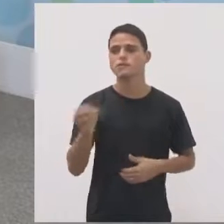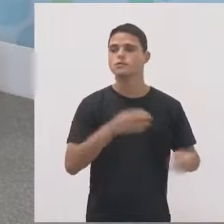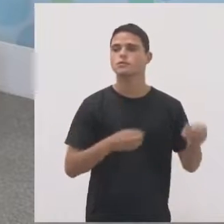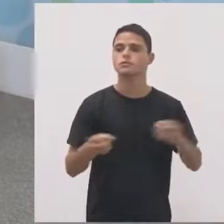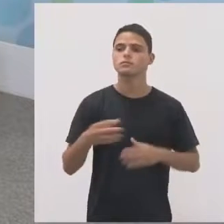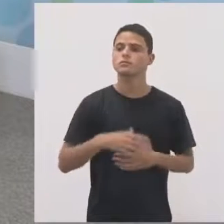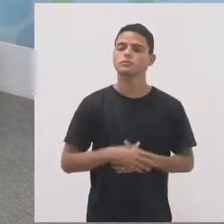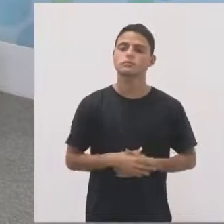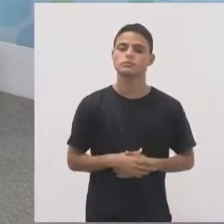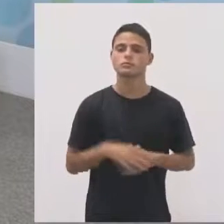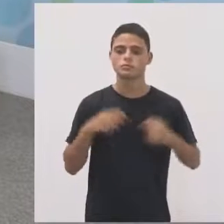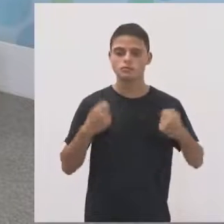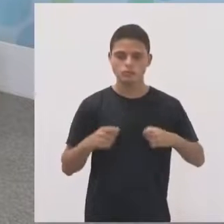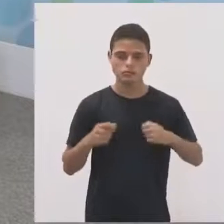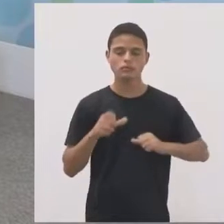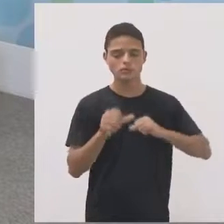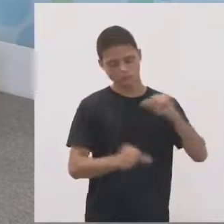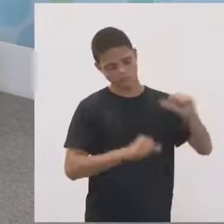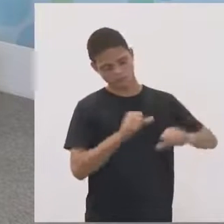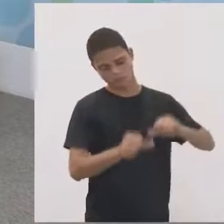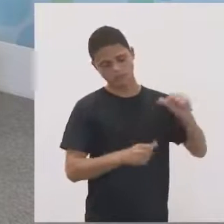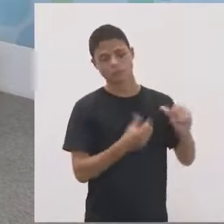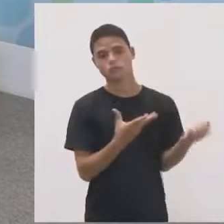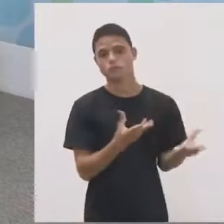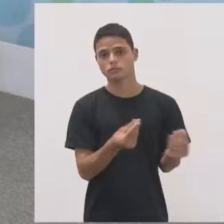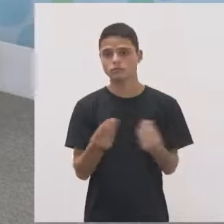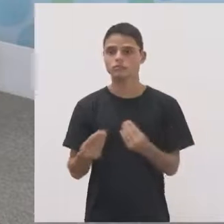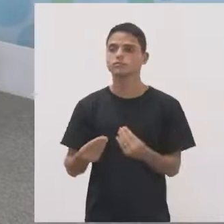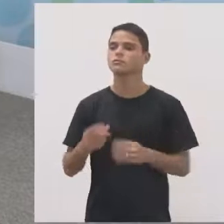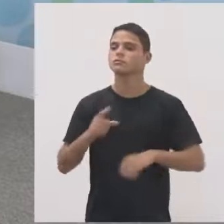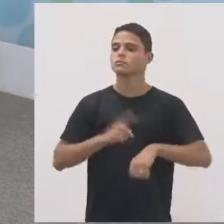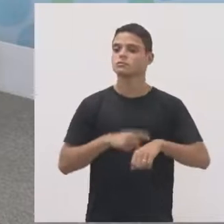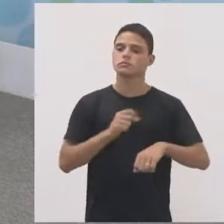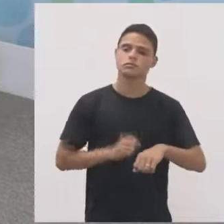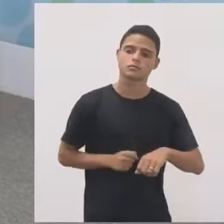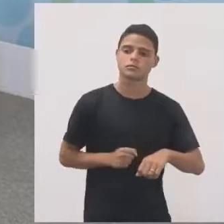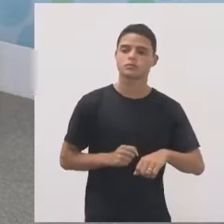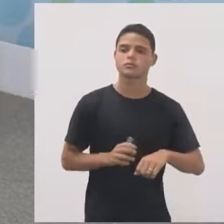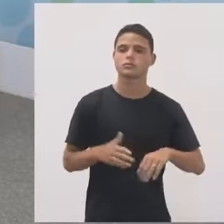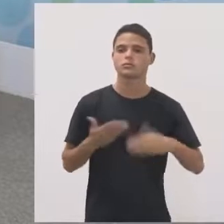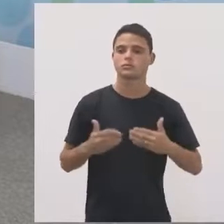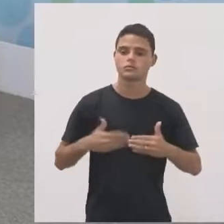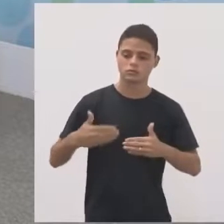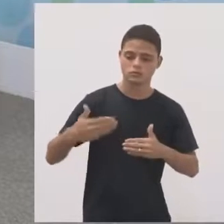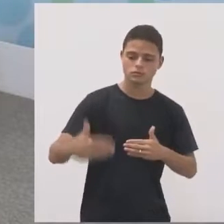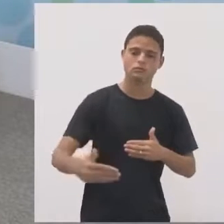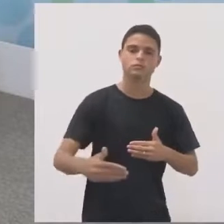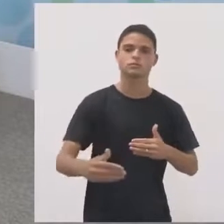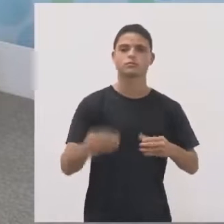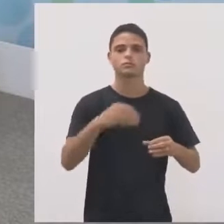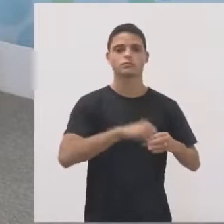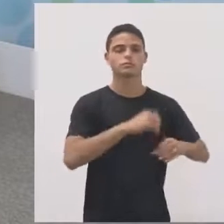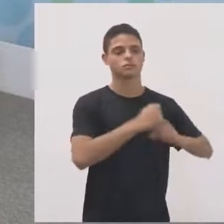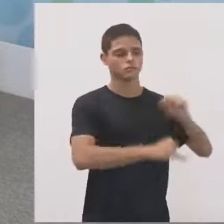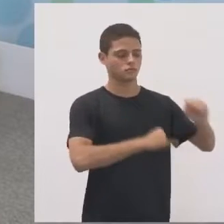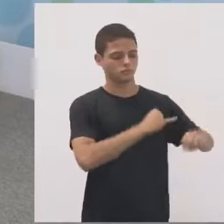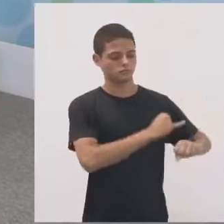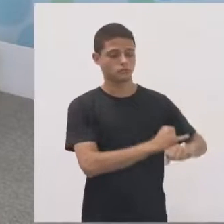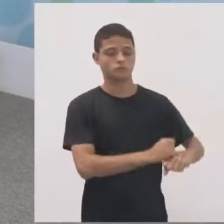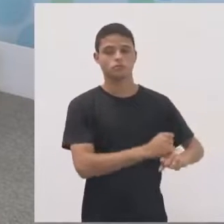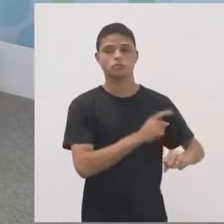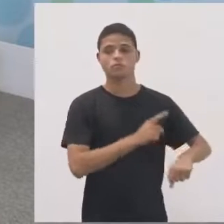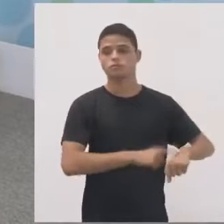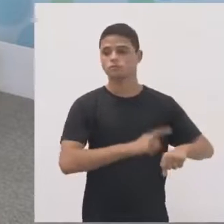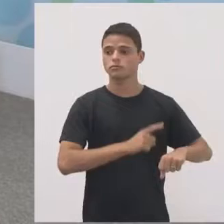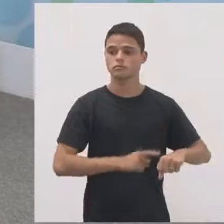Então a gente tem que atualizar ele. Então muita gente já faz automático, ou ele mesmo, com o tempo, na internet, ele vai fazer automático. Mas eu vou